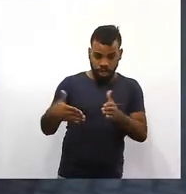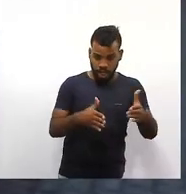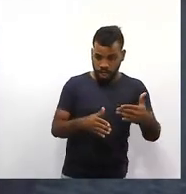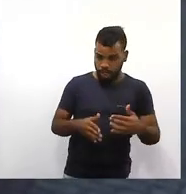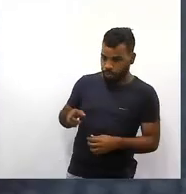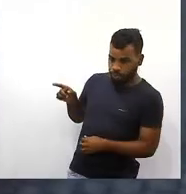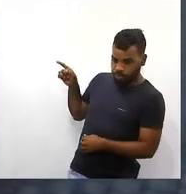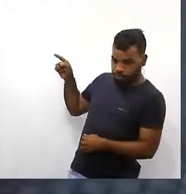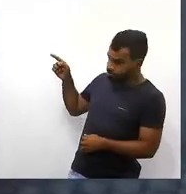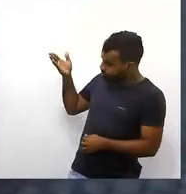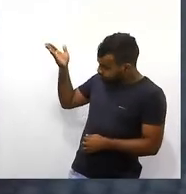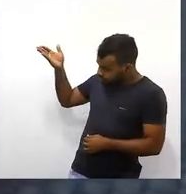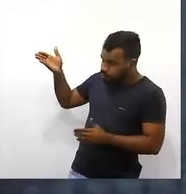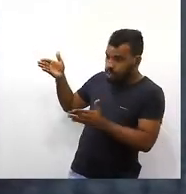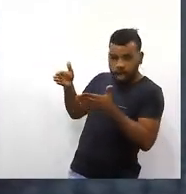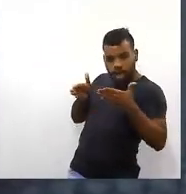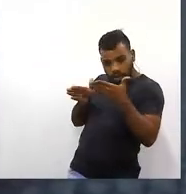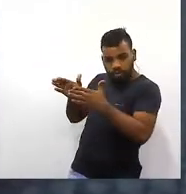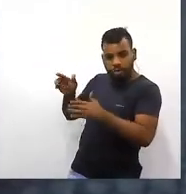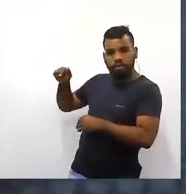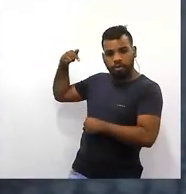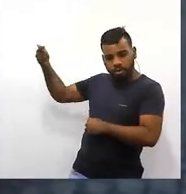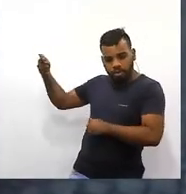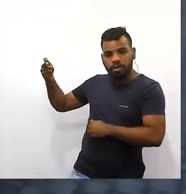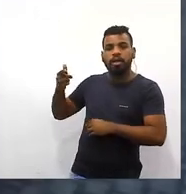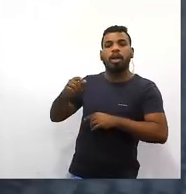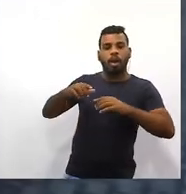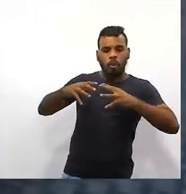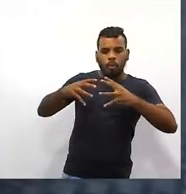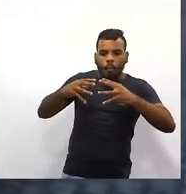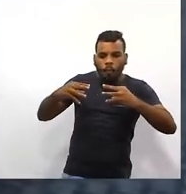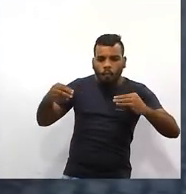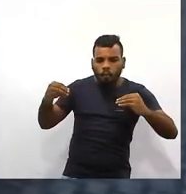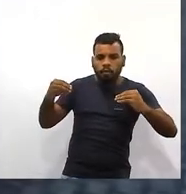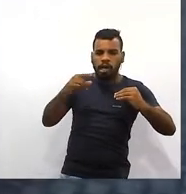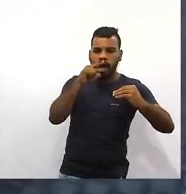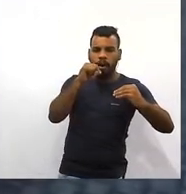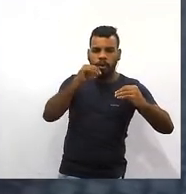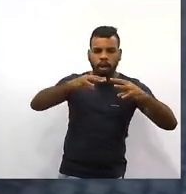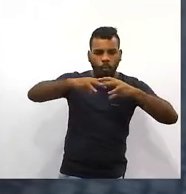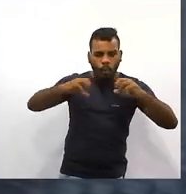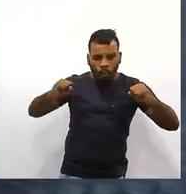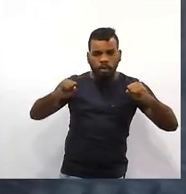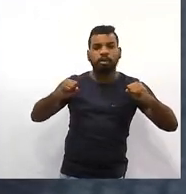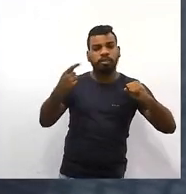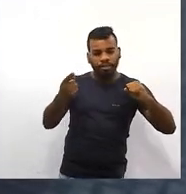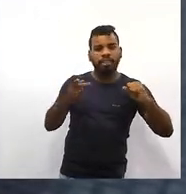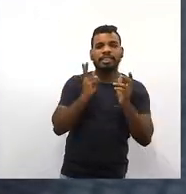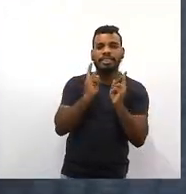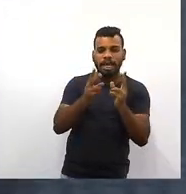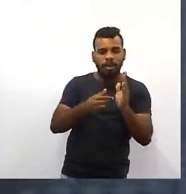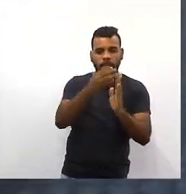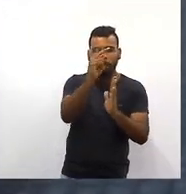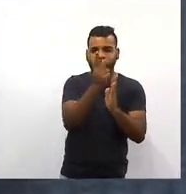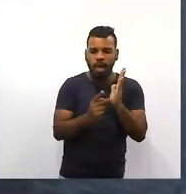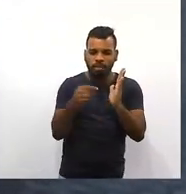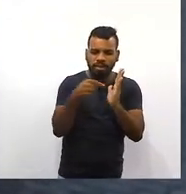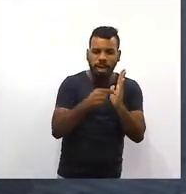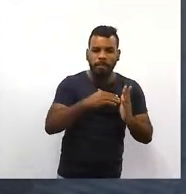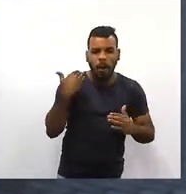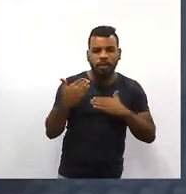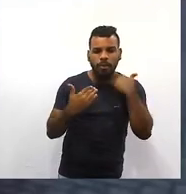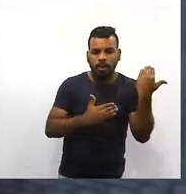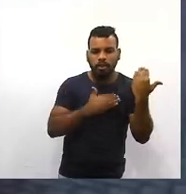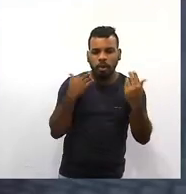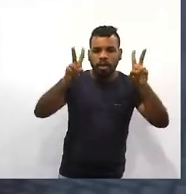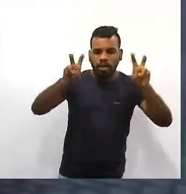seguindo, seca, ou seja, o rio também morre, percebe? Como a morte acompanha sempre o personagem principal, né? E aí ele diz o